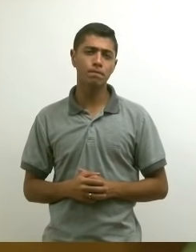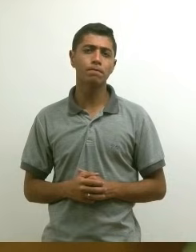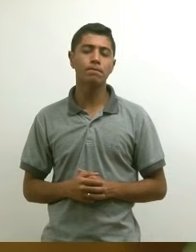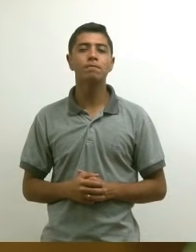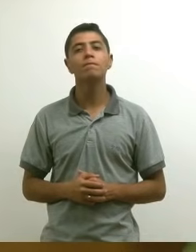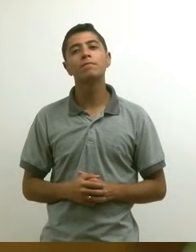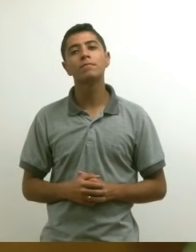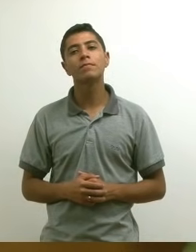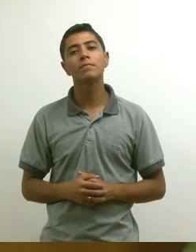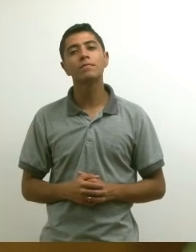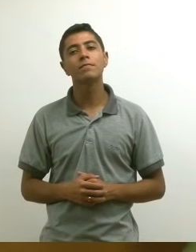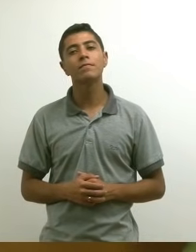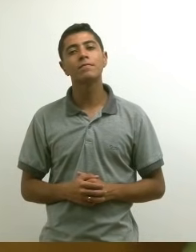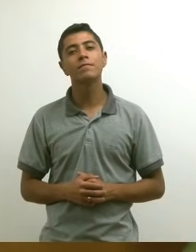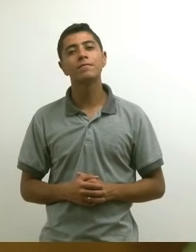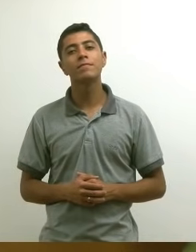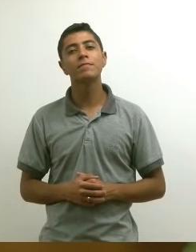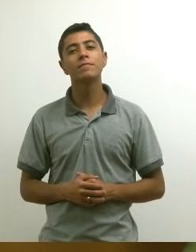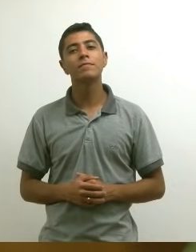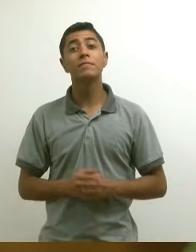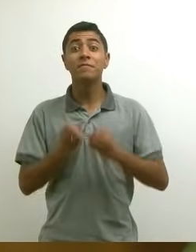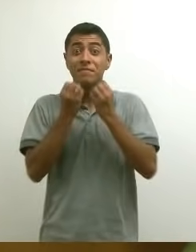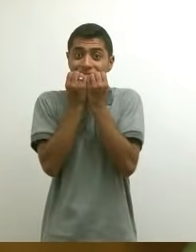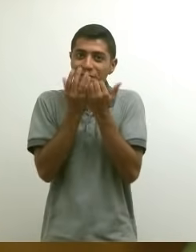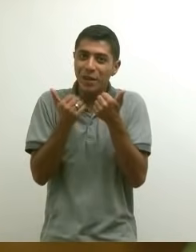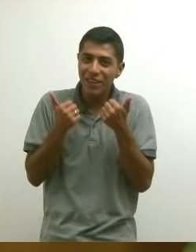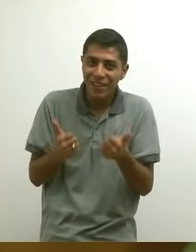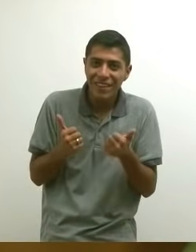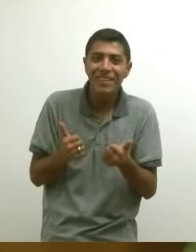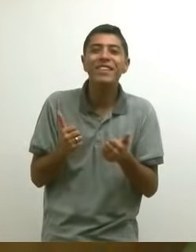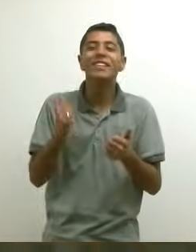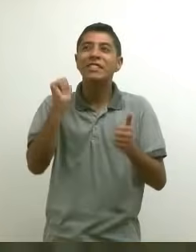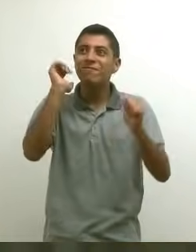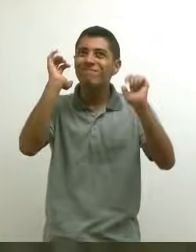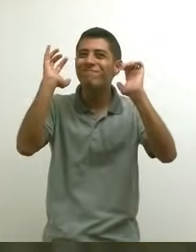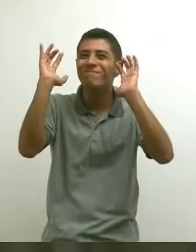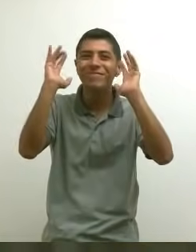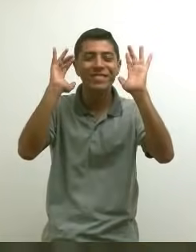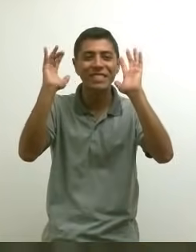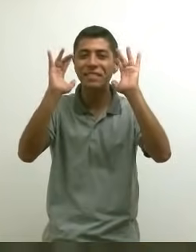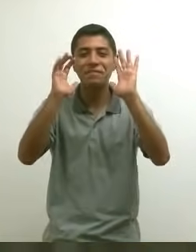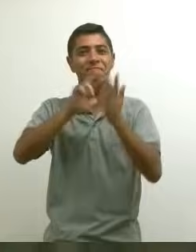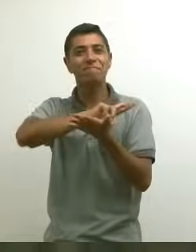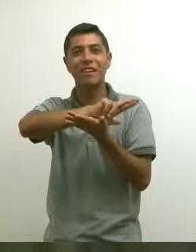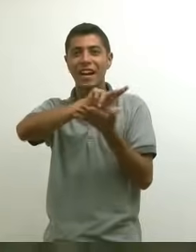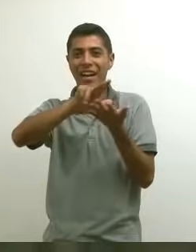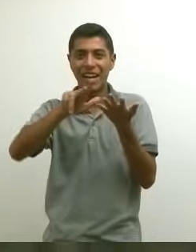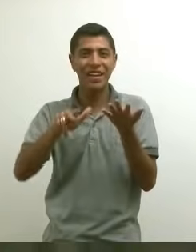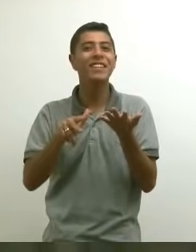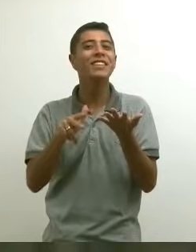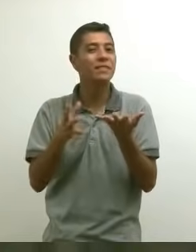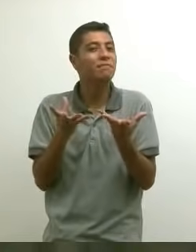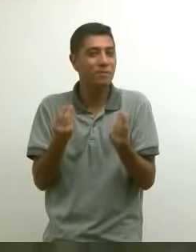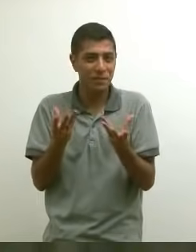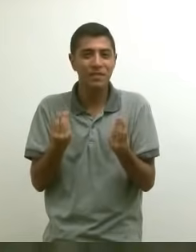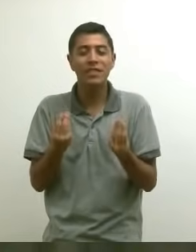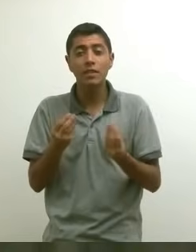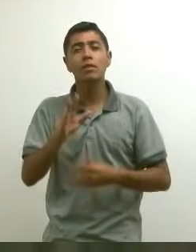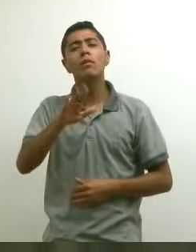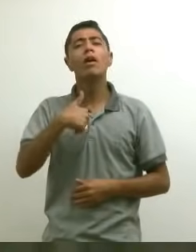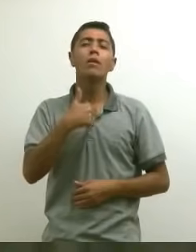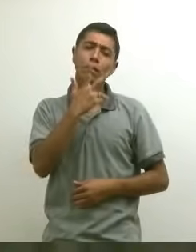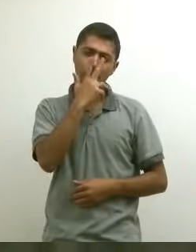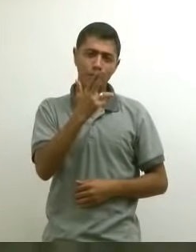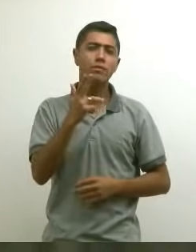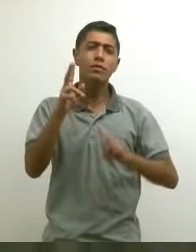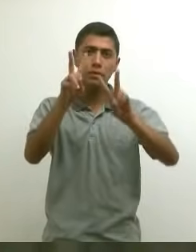bom gente por muitas as reflexões é eu acho que aqui o tema